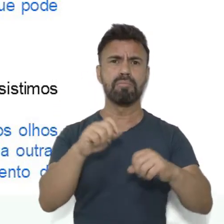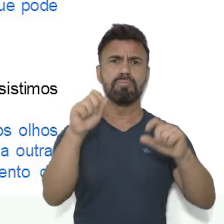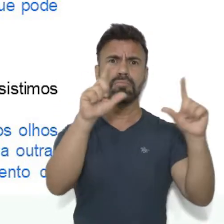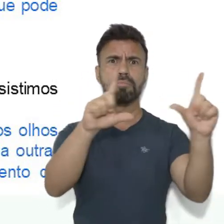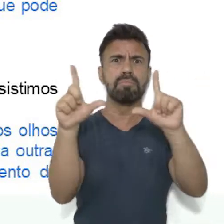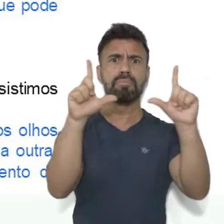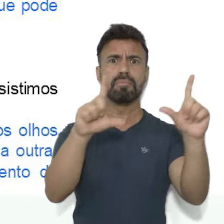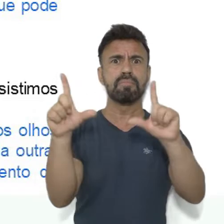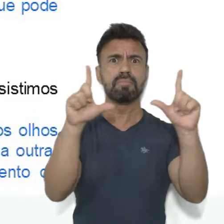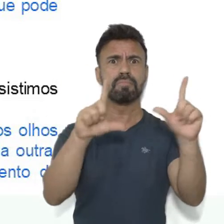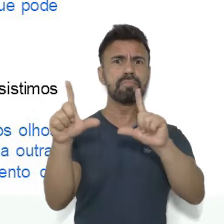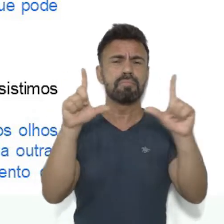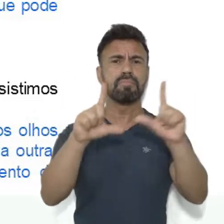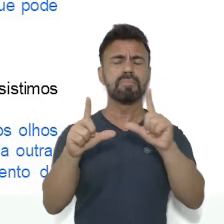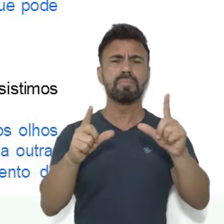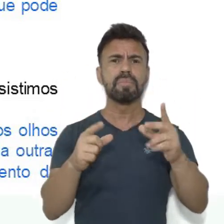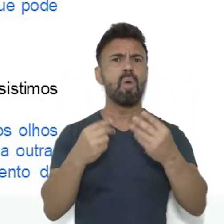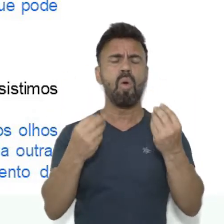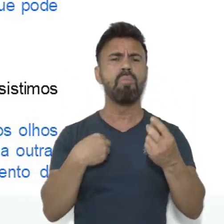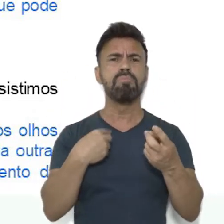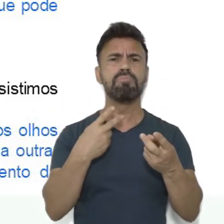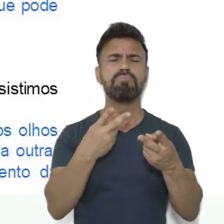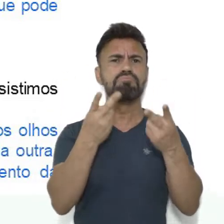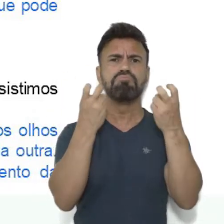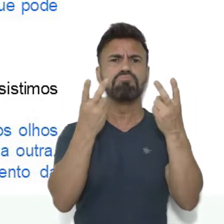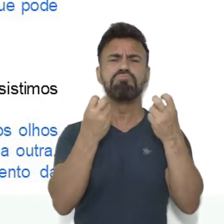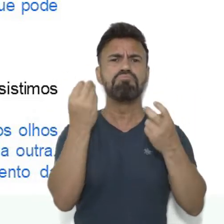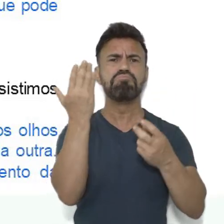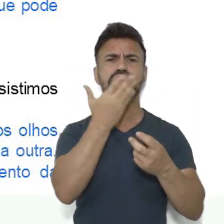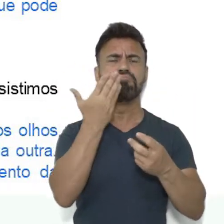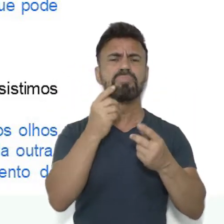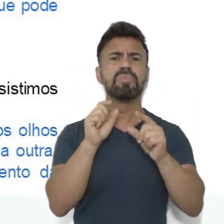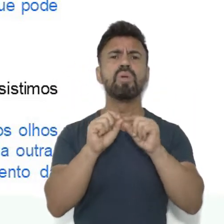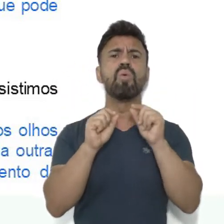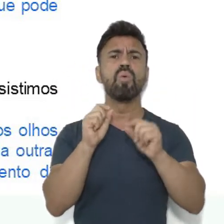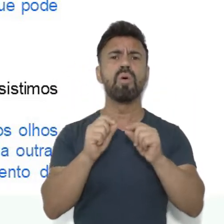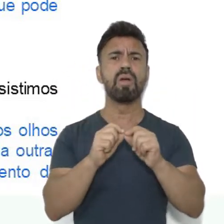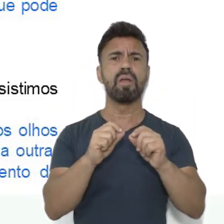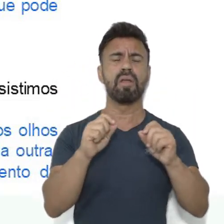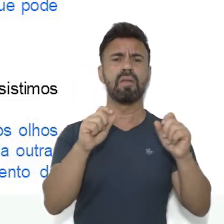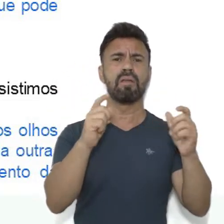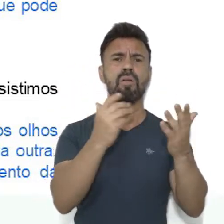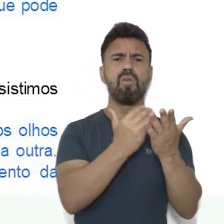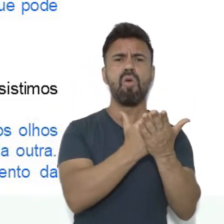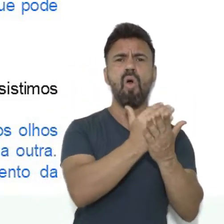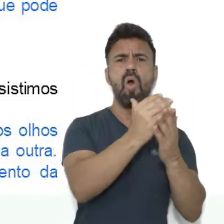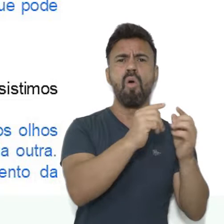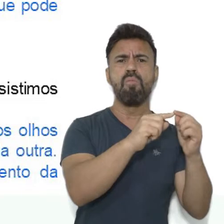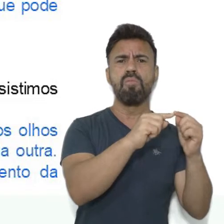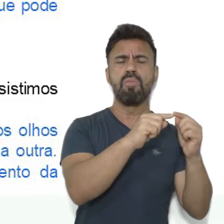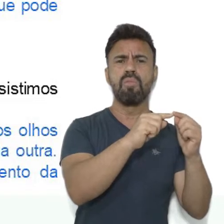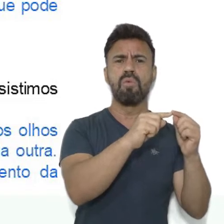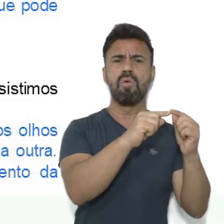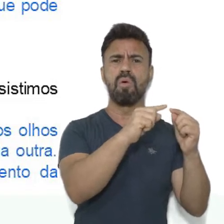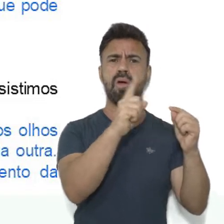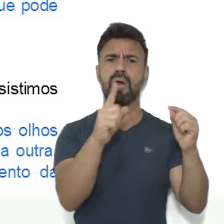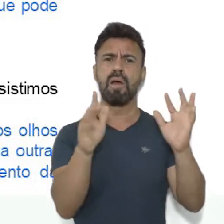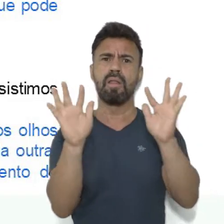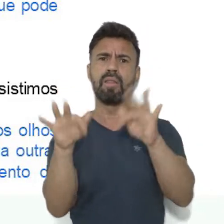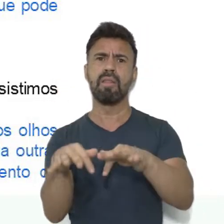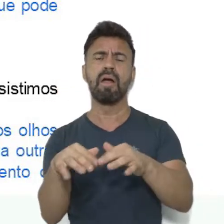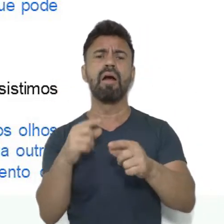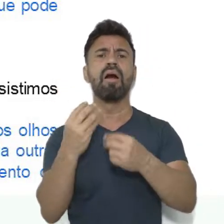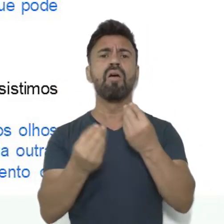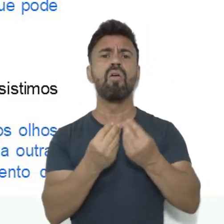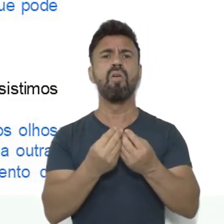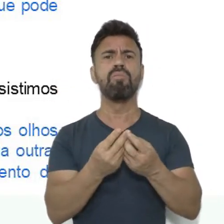olhos, fazendo com que a gente não perceba o término de uma linha e o surgimento do outro. Então, isso vai fazer